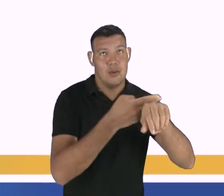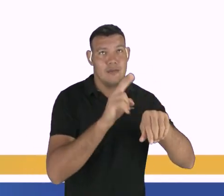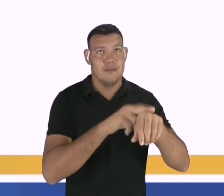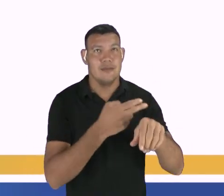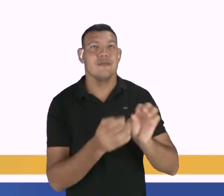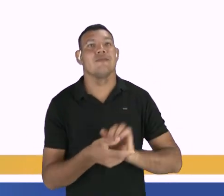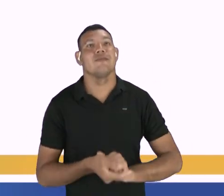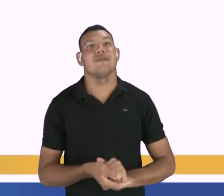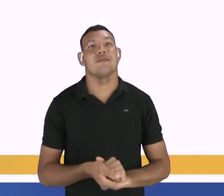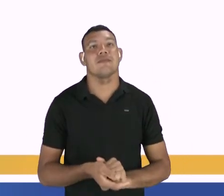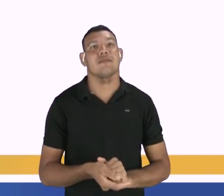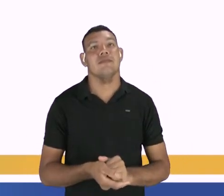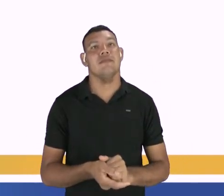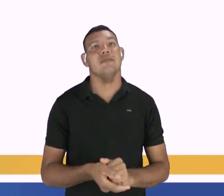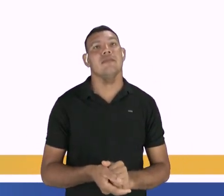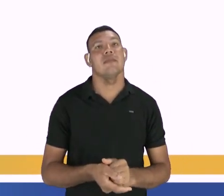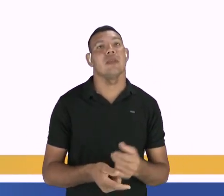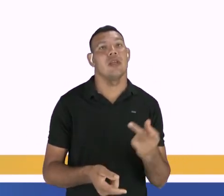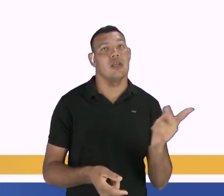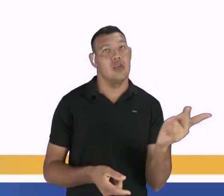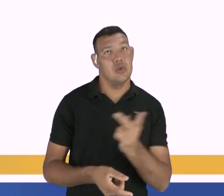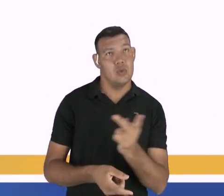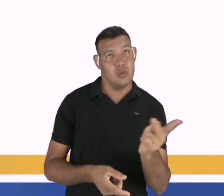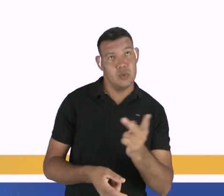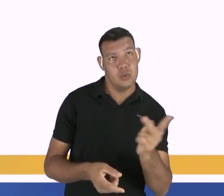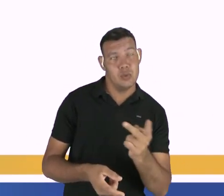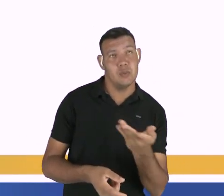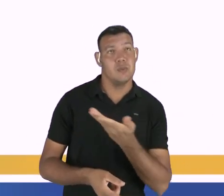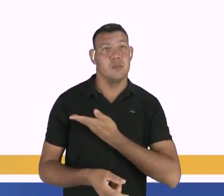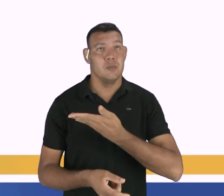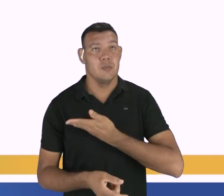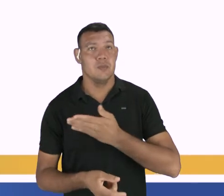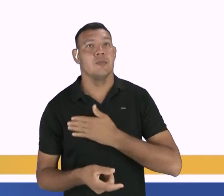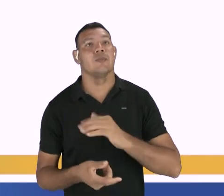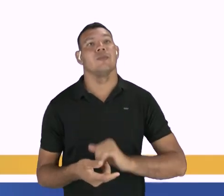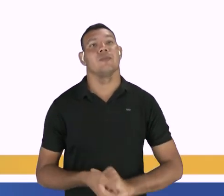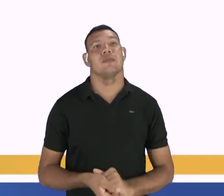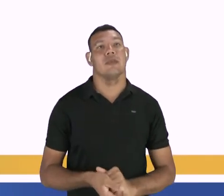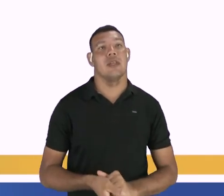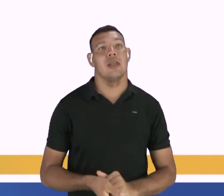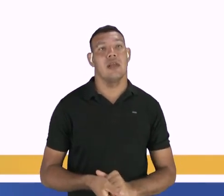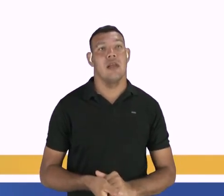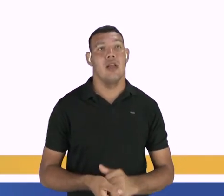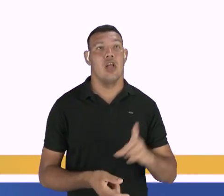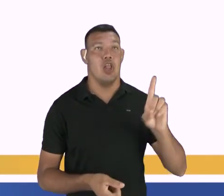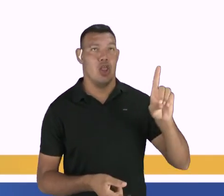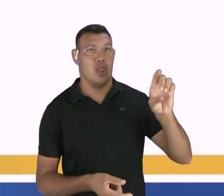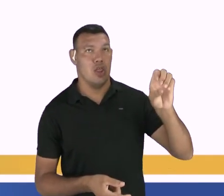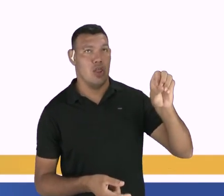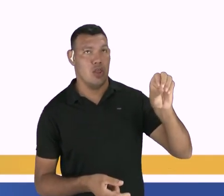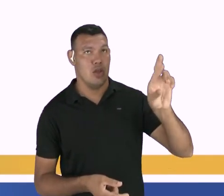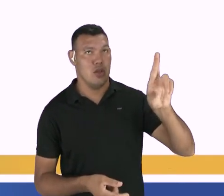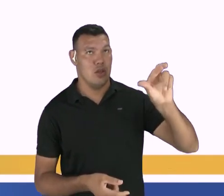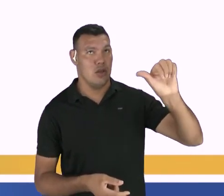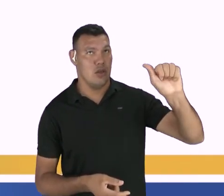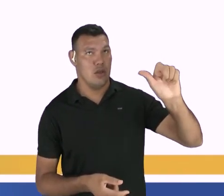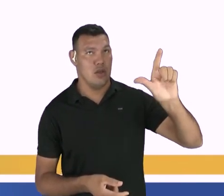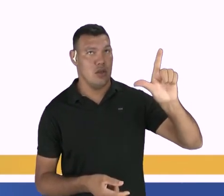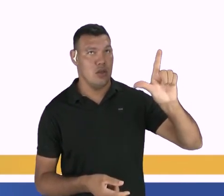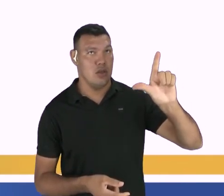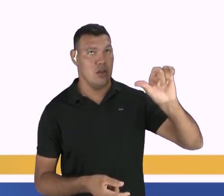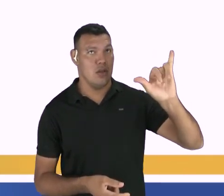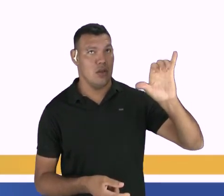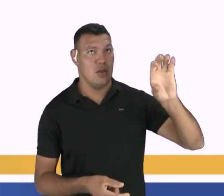barra, Nina ficou com 2/8 e Sérgio ficou com o restante da barra de chocolate. Que fração da barra de chocolate